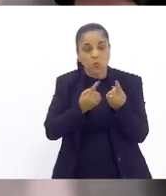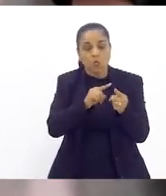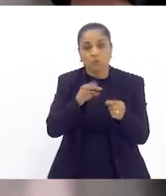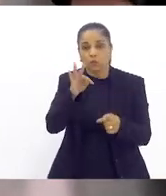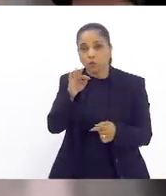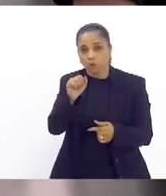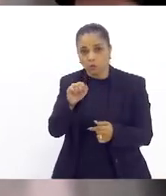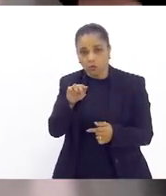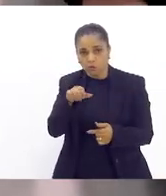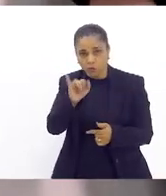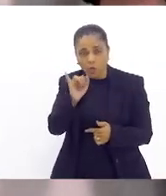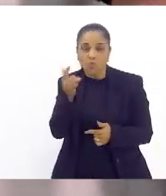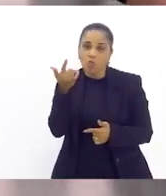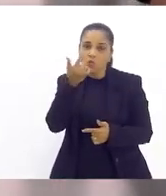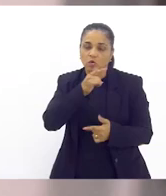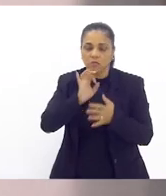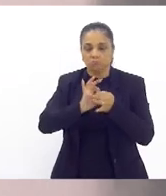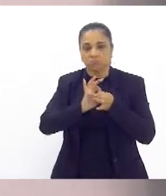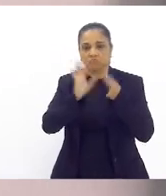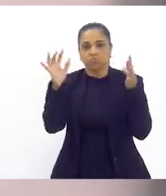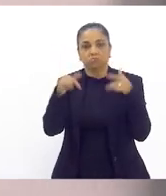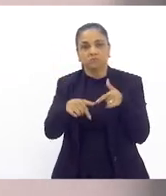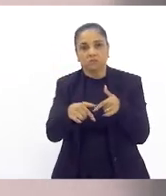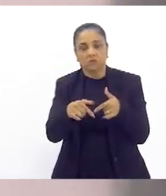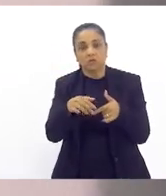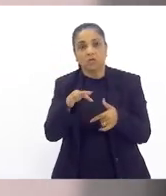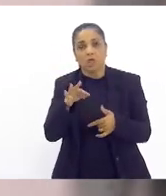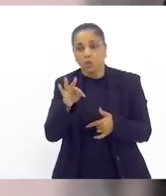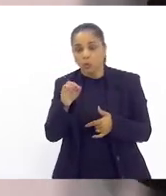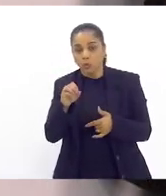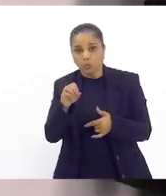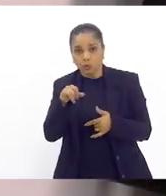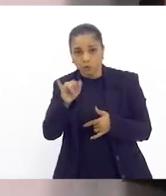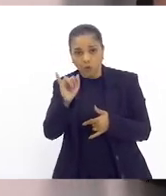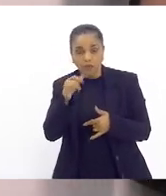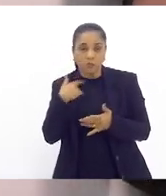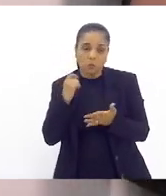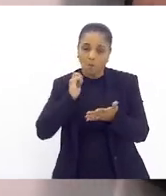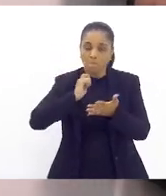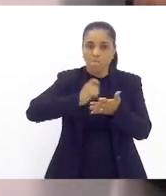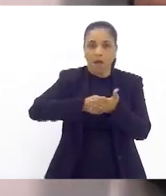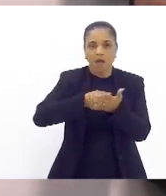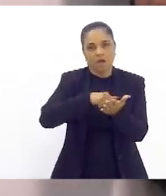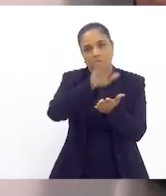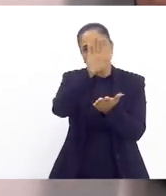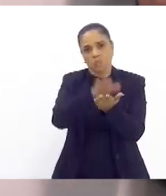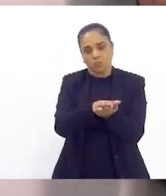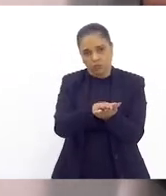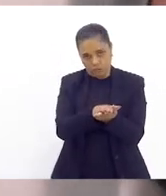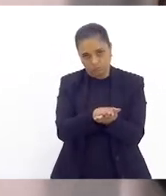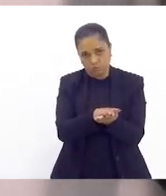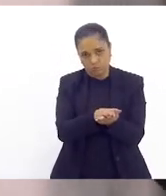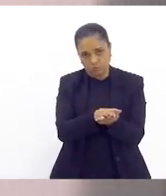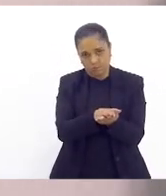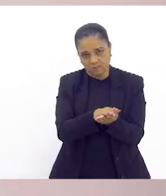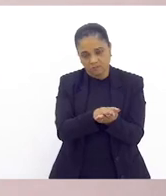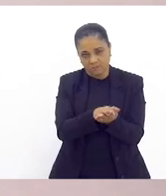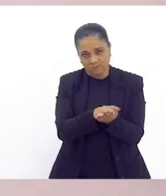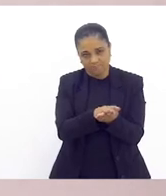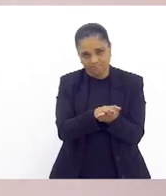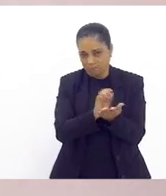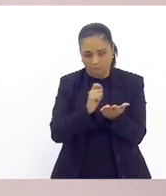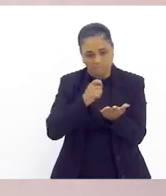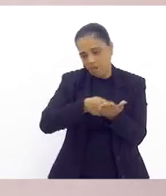ser absolvido ali naquela questão do Toy não paga aquela multa de uma certa